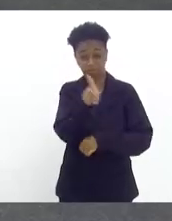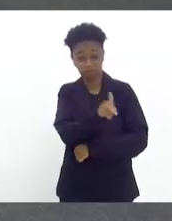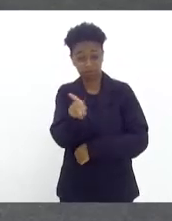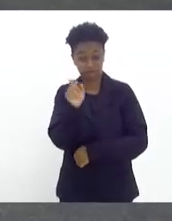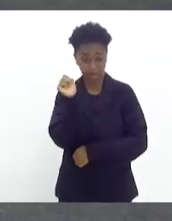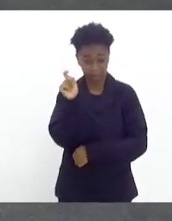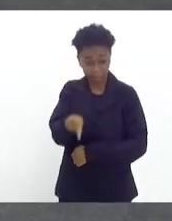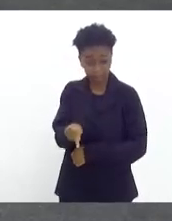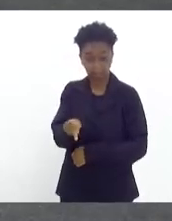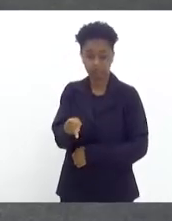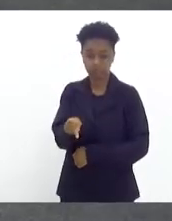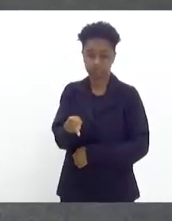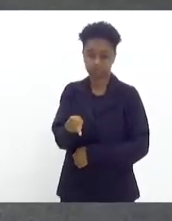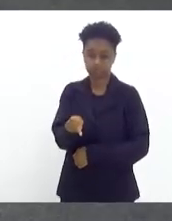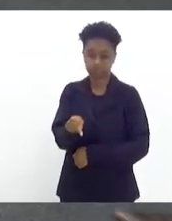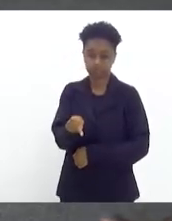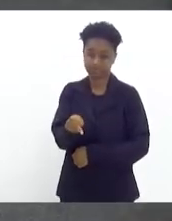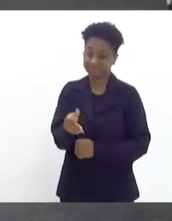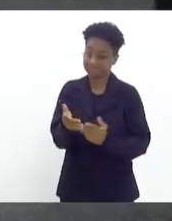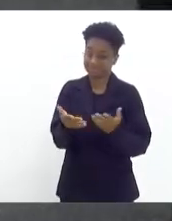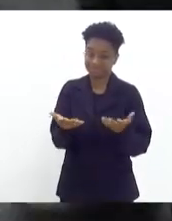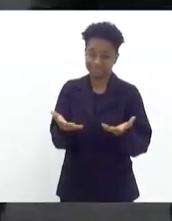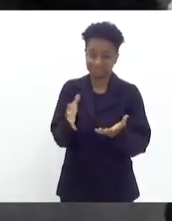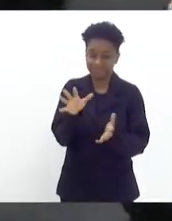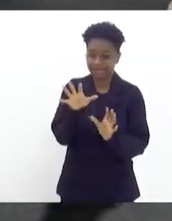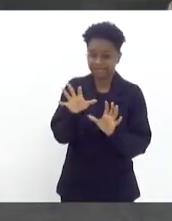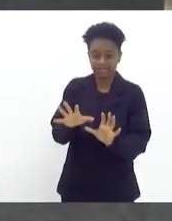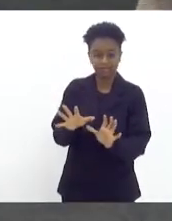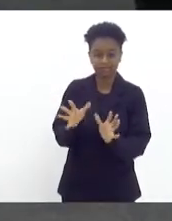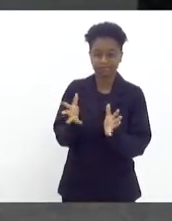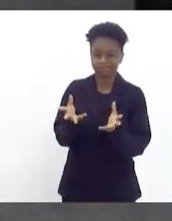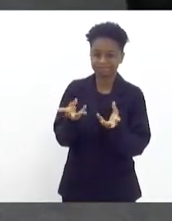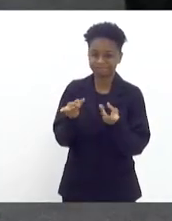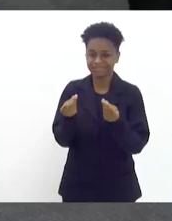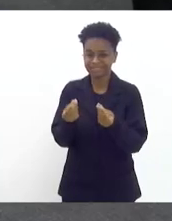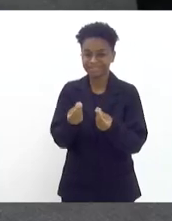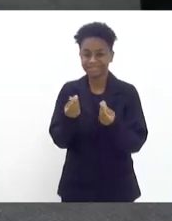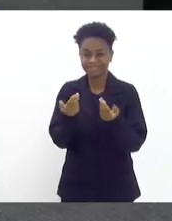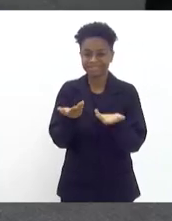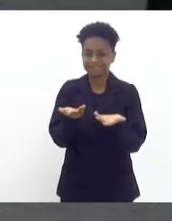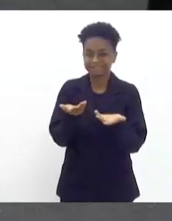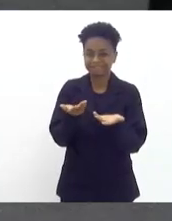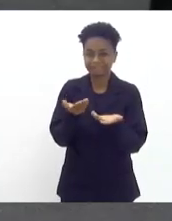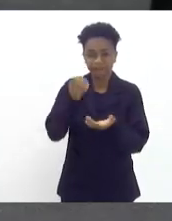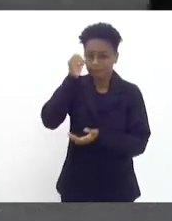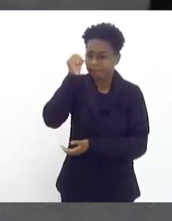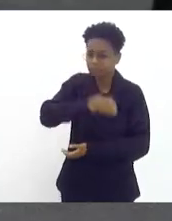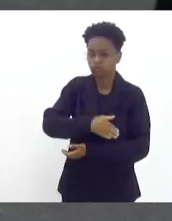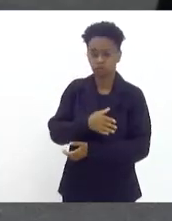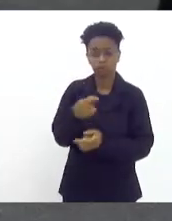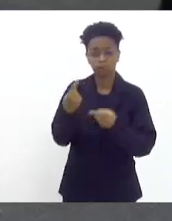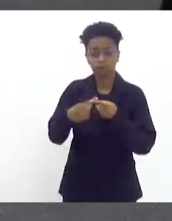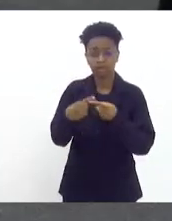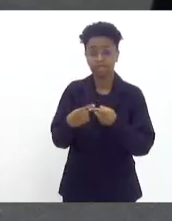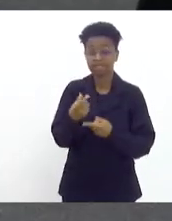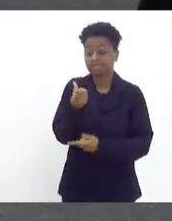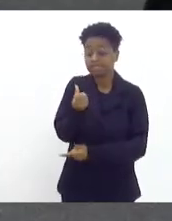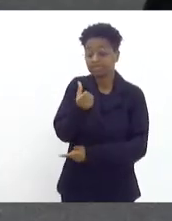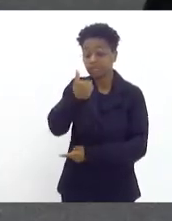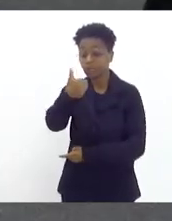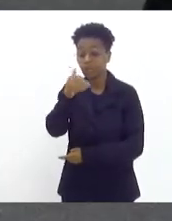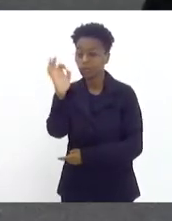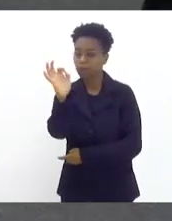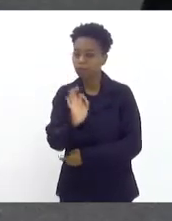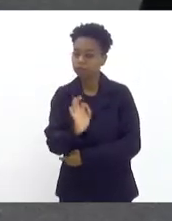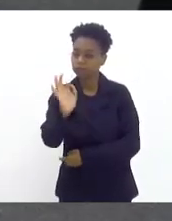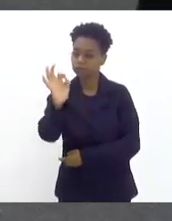aposentados essa situação fica ainda mais absurda porque serão 61%